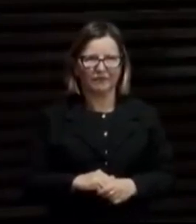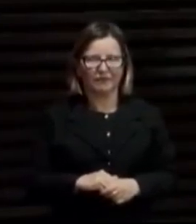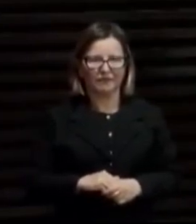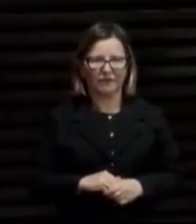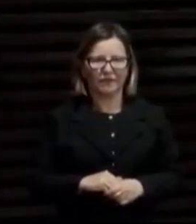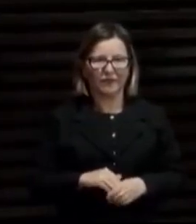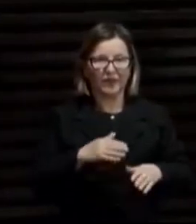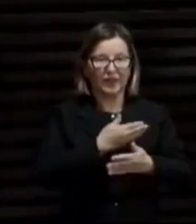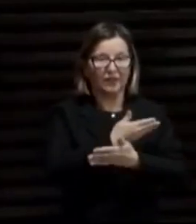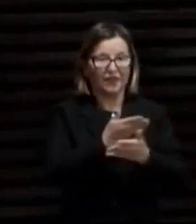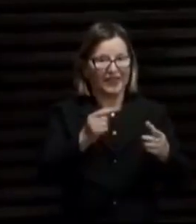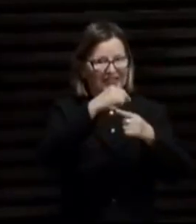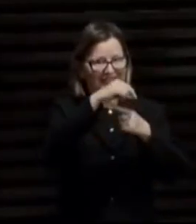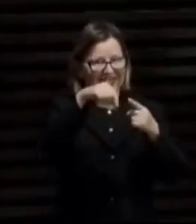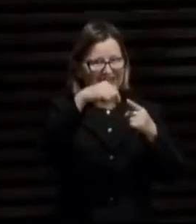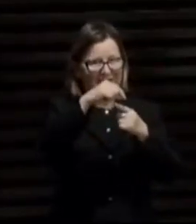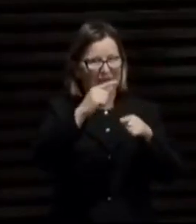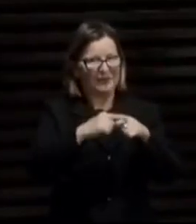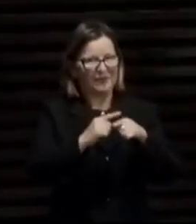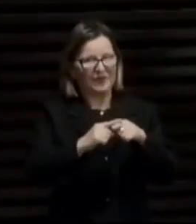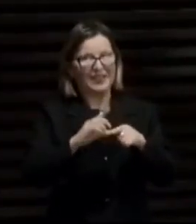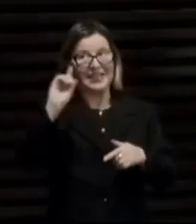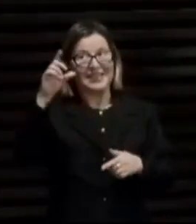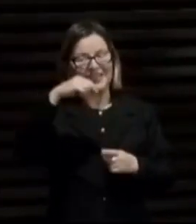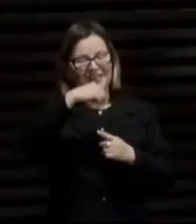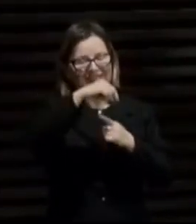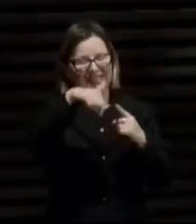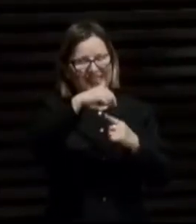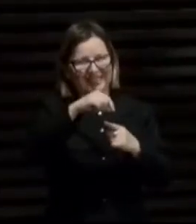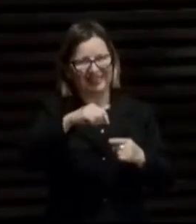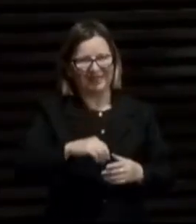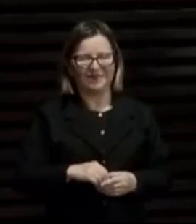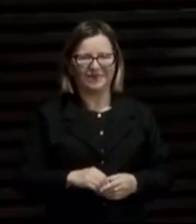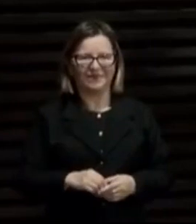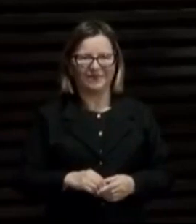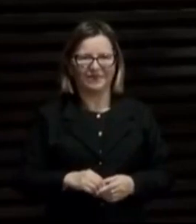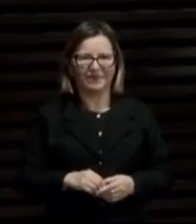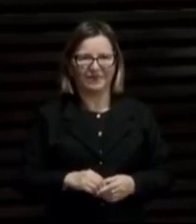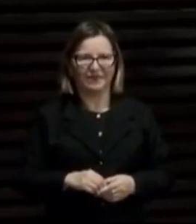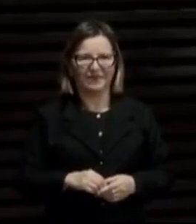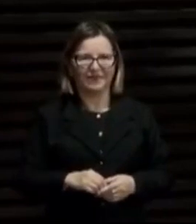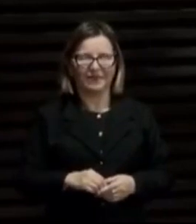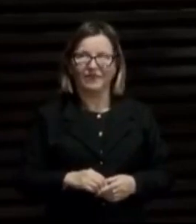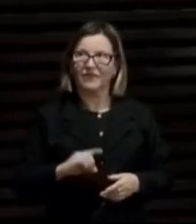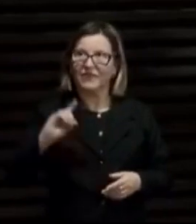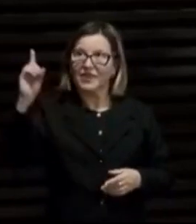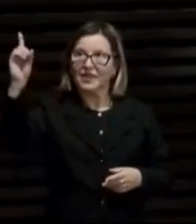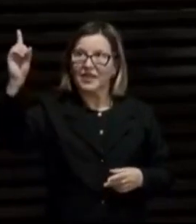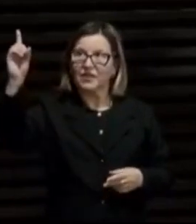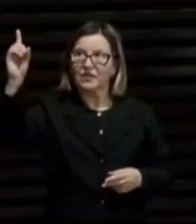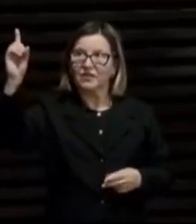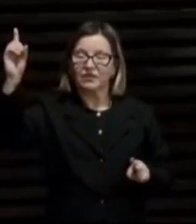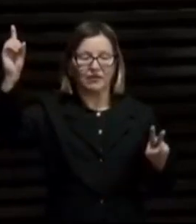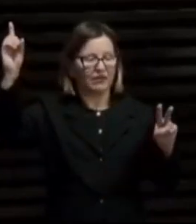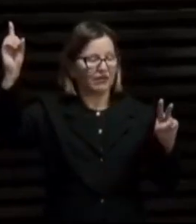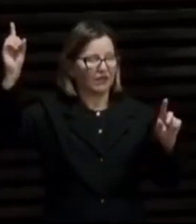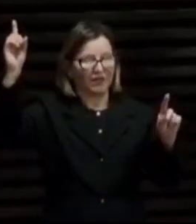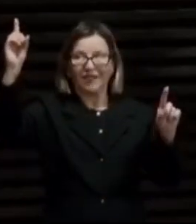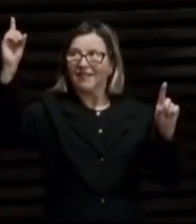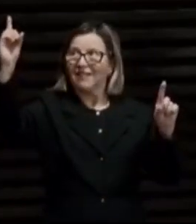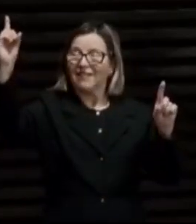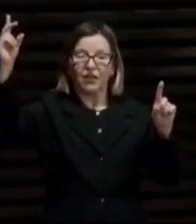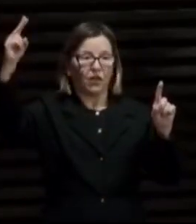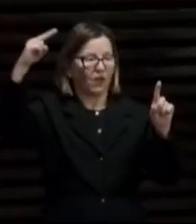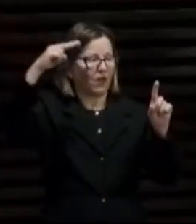Vós sereis santos, porque eu sou santo. Quando Deus olha para a cruz, Ele vê cada um dos